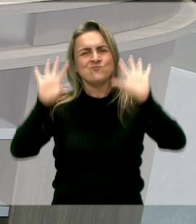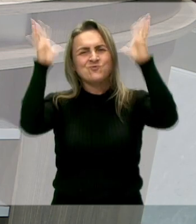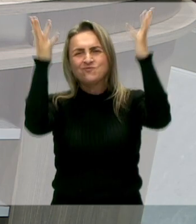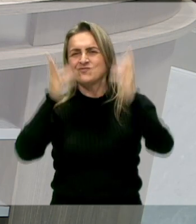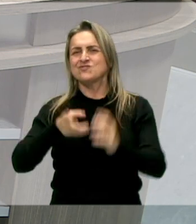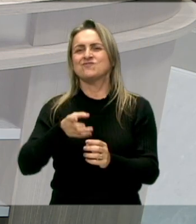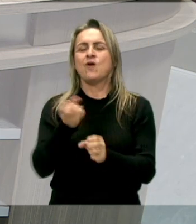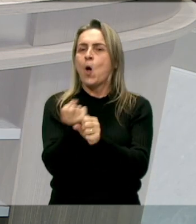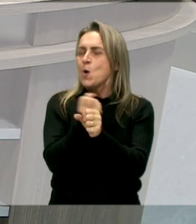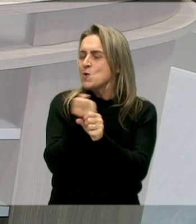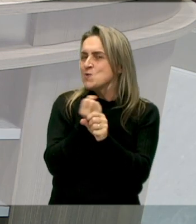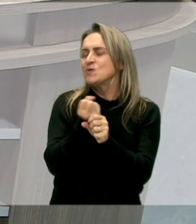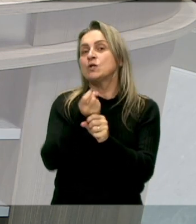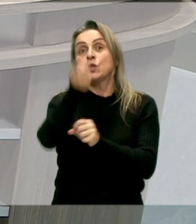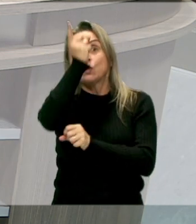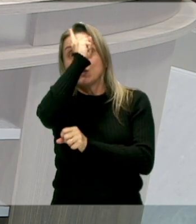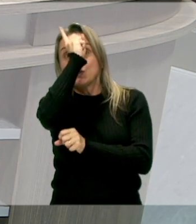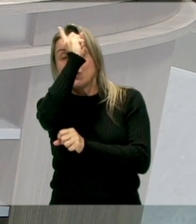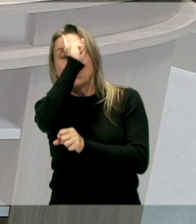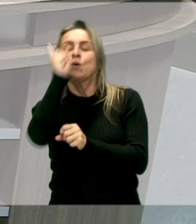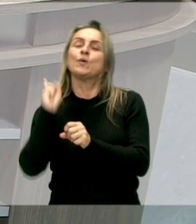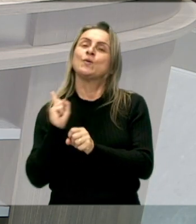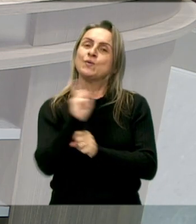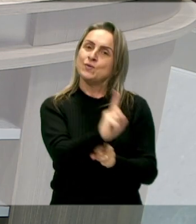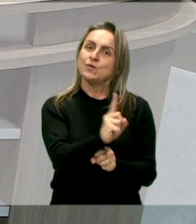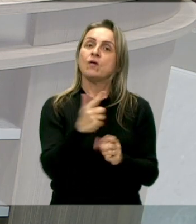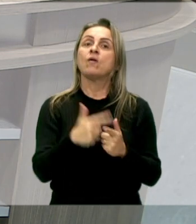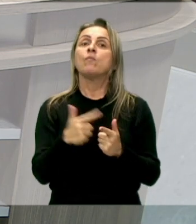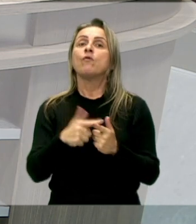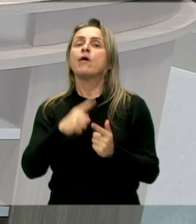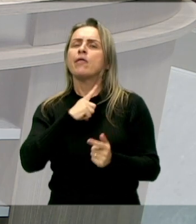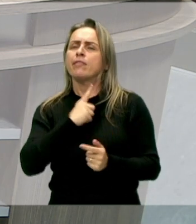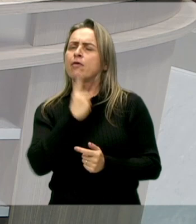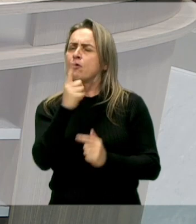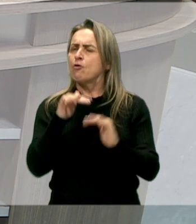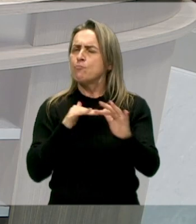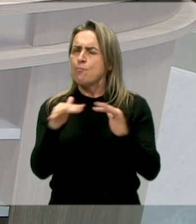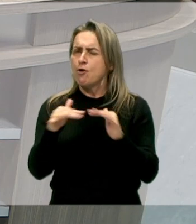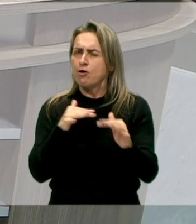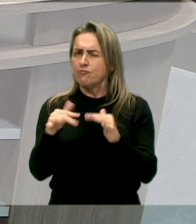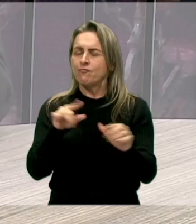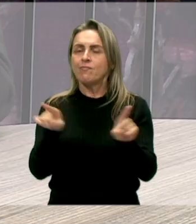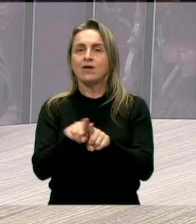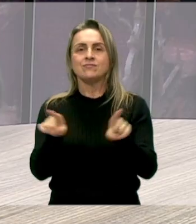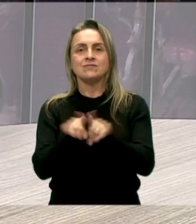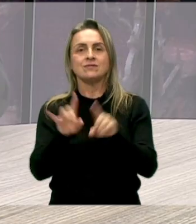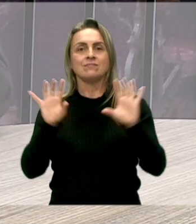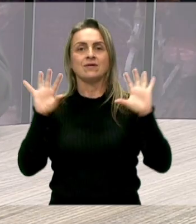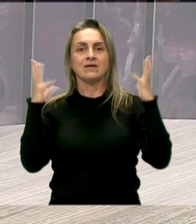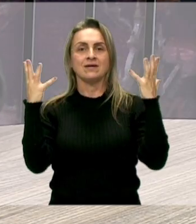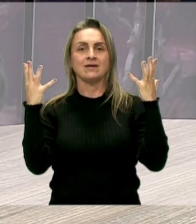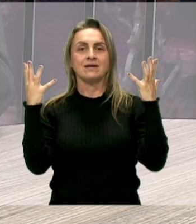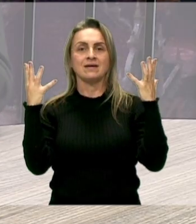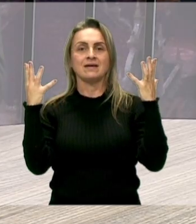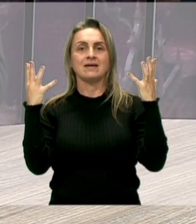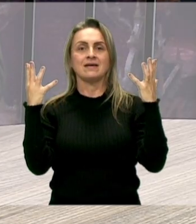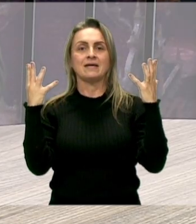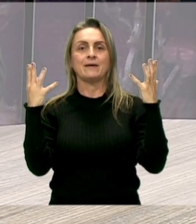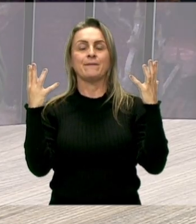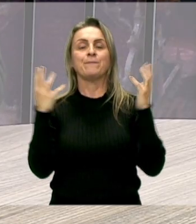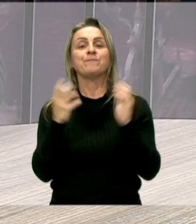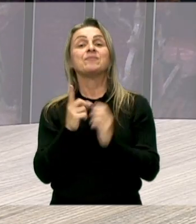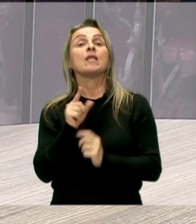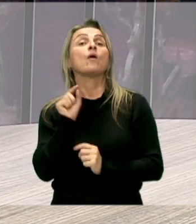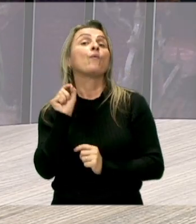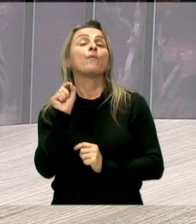toda noite, porque também tem outro movimento do festival, que daí a gente começou a falar do Itajazz e eu acabei não retomando.